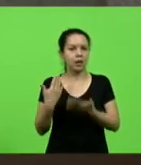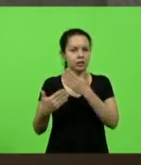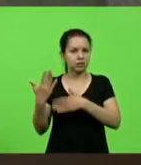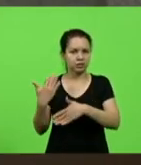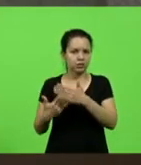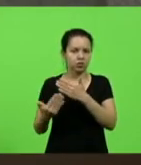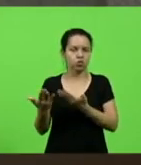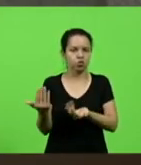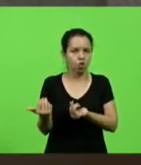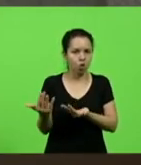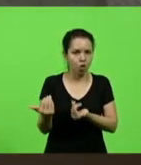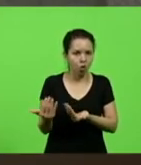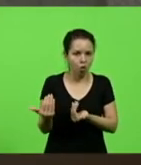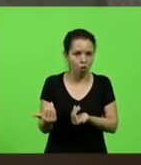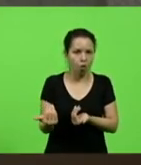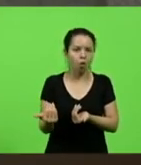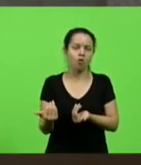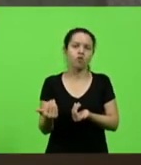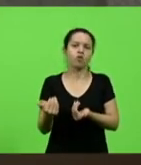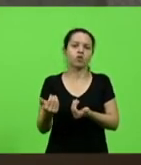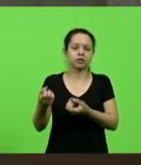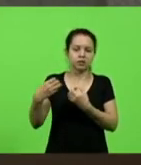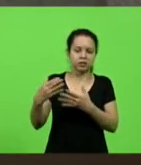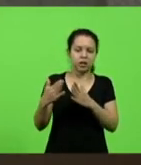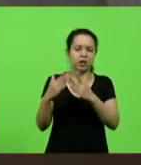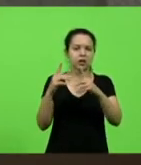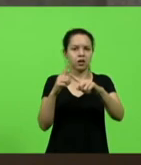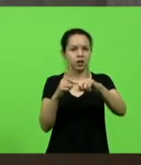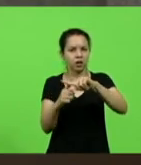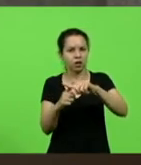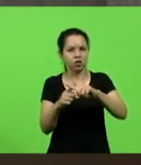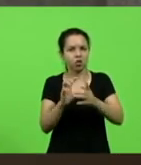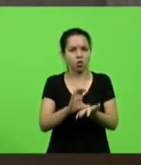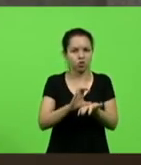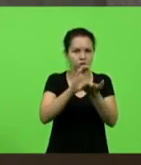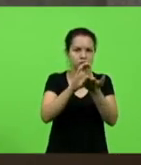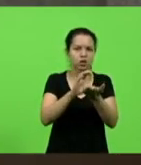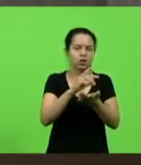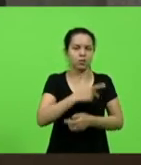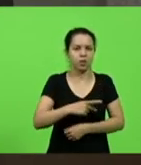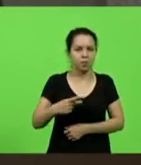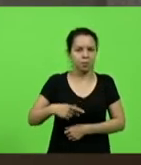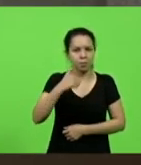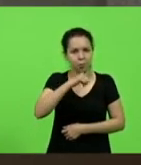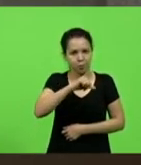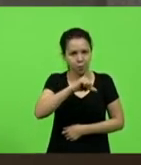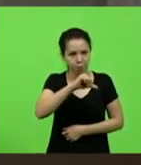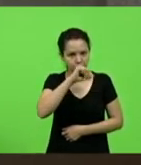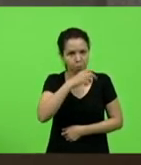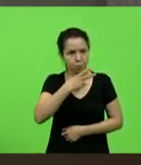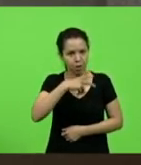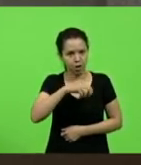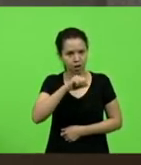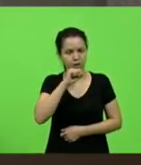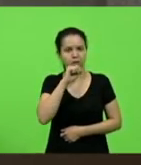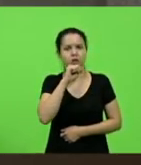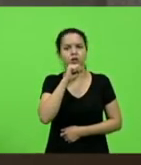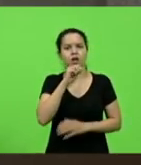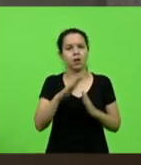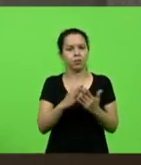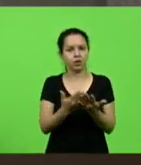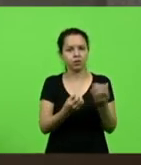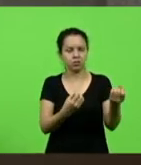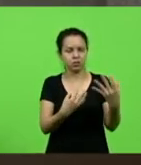aqui também em nome do Conselho de Pastores, meu pai e a Bíblia Sagrada nos ensina que